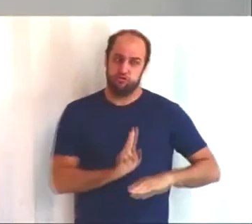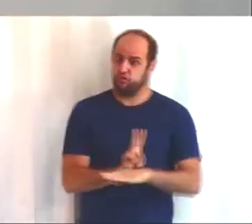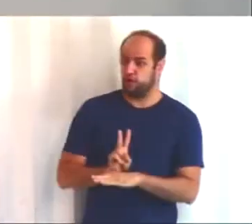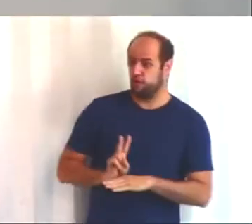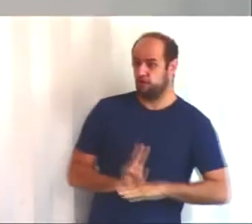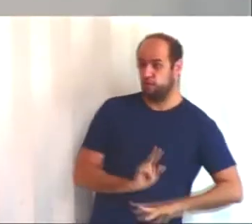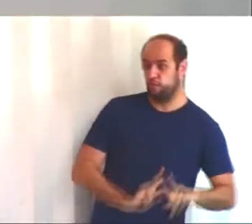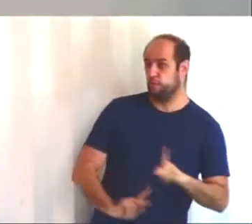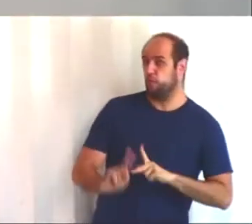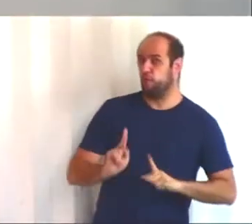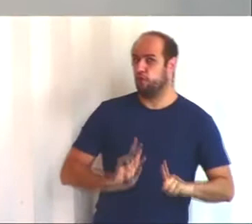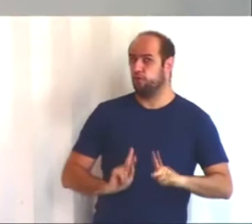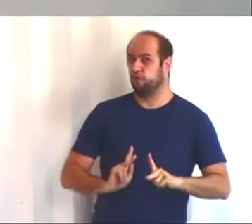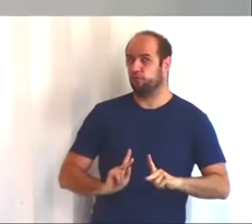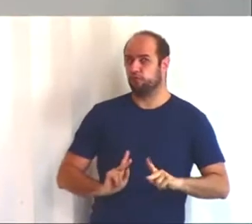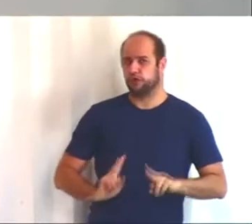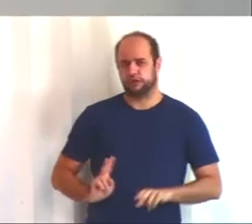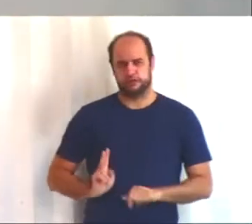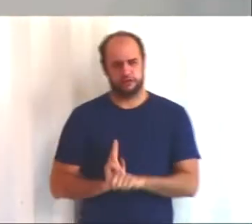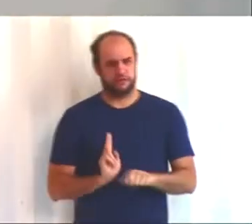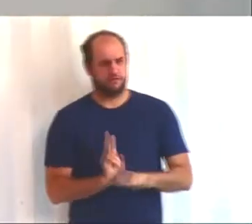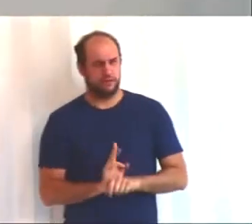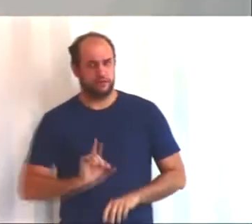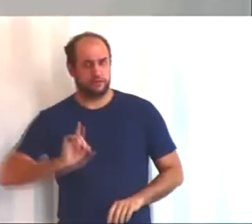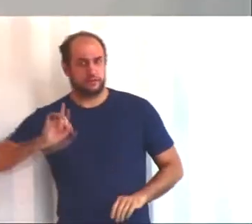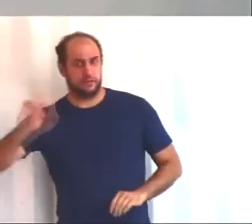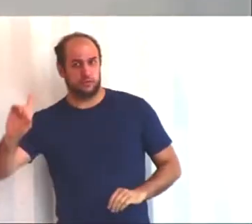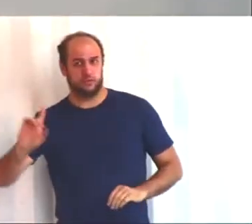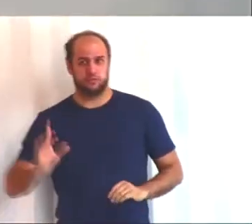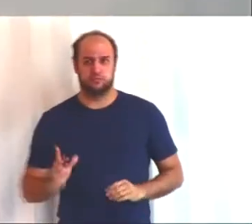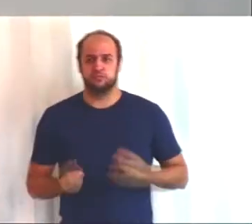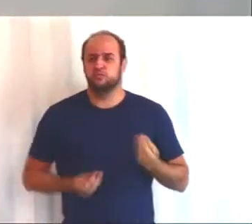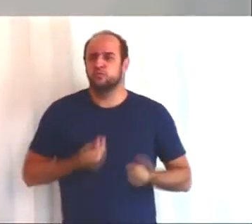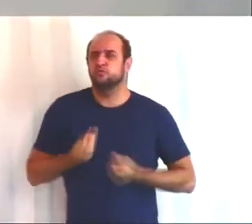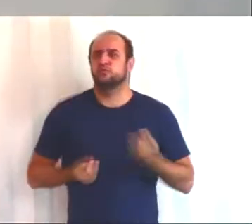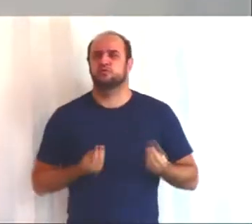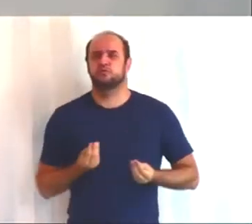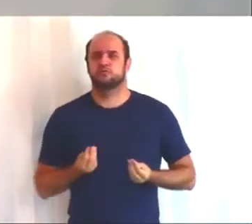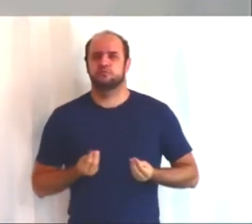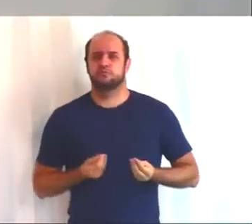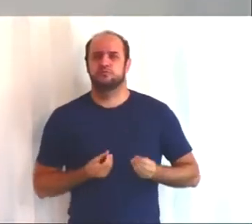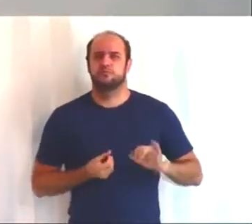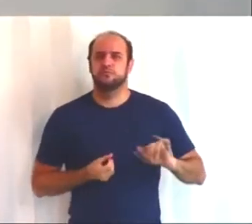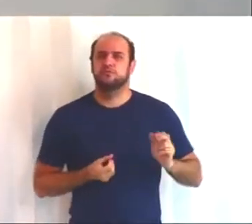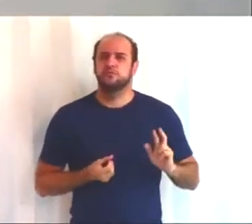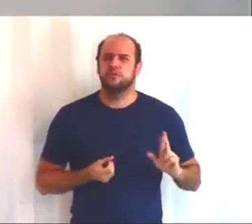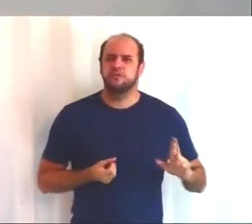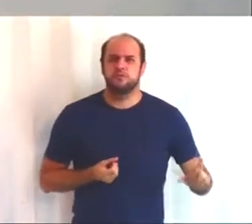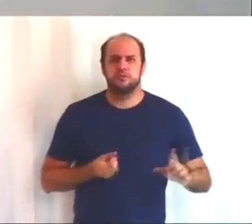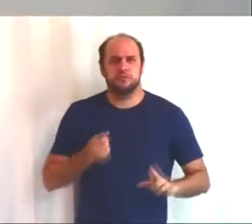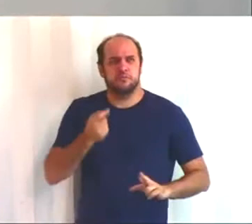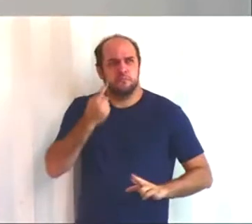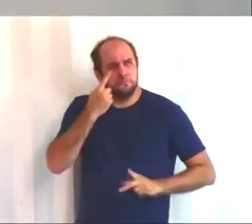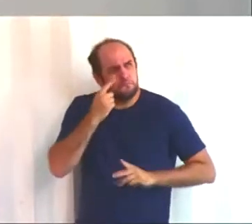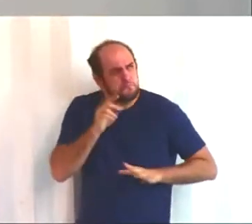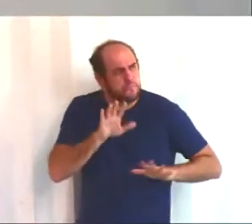ou ele é chamado para defender a glória de Deus? Ele só está ouvindo sobre